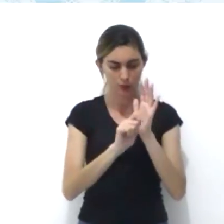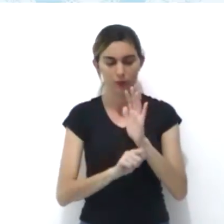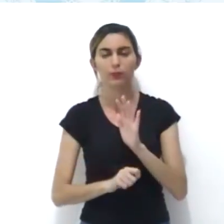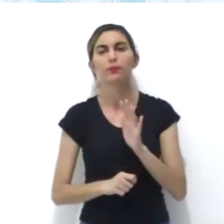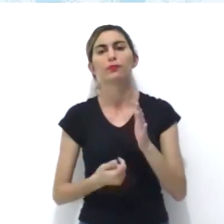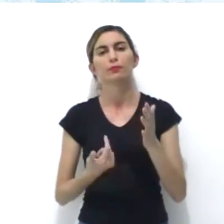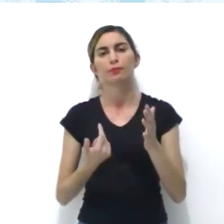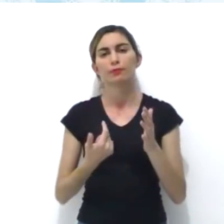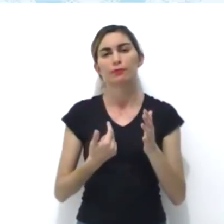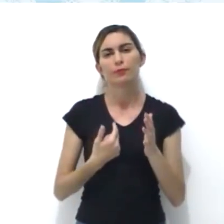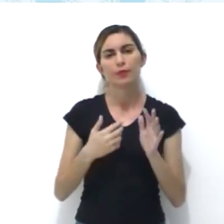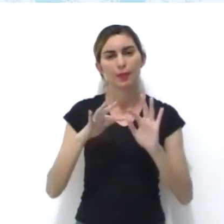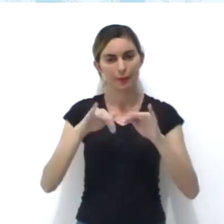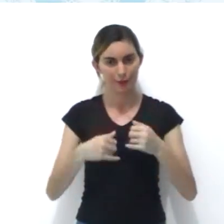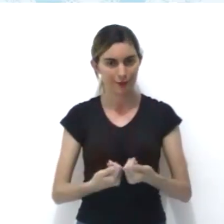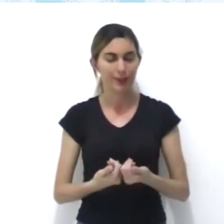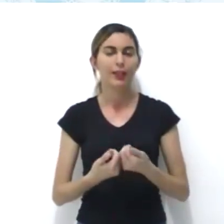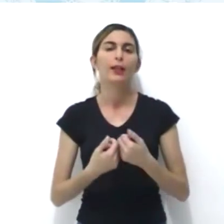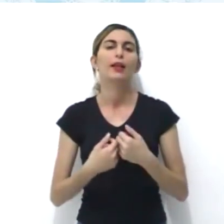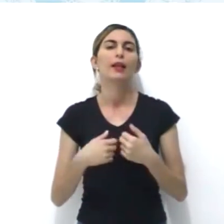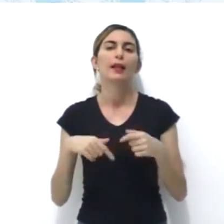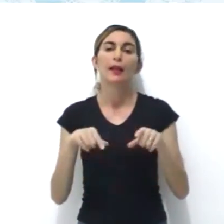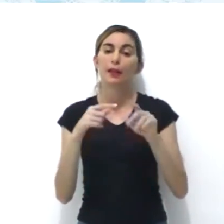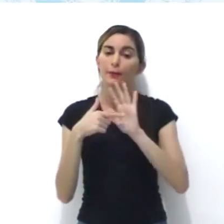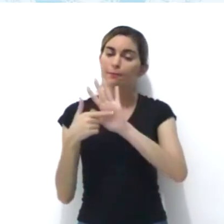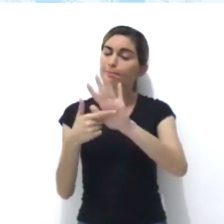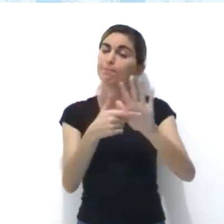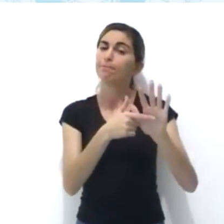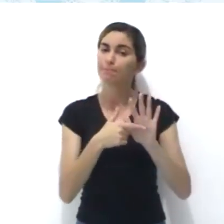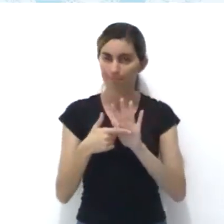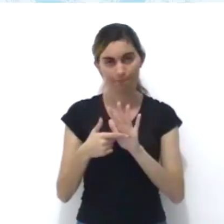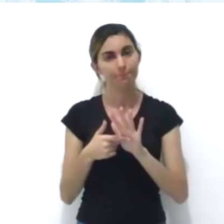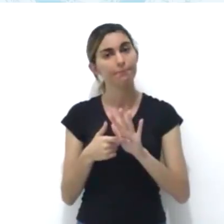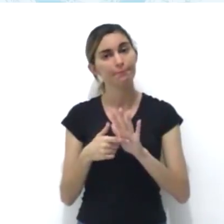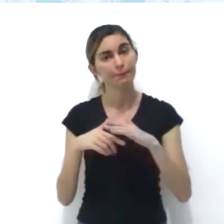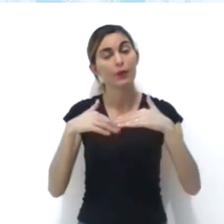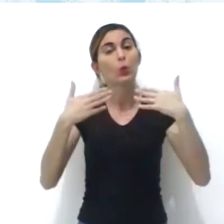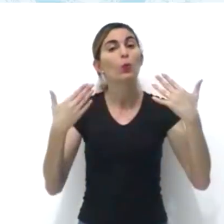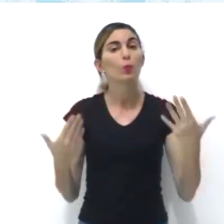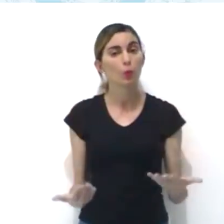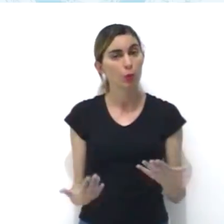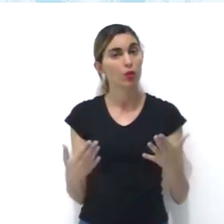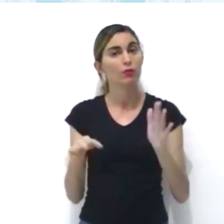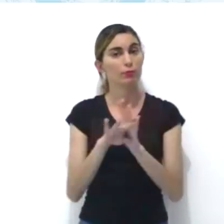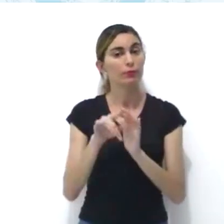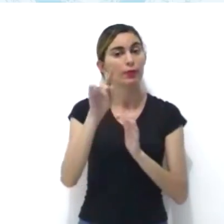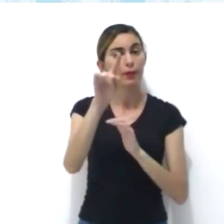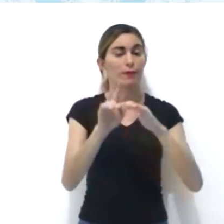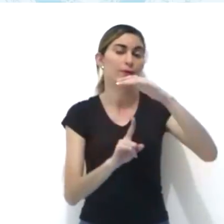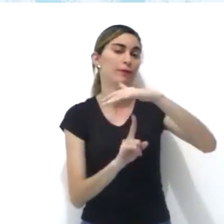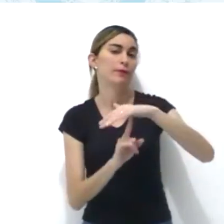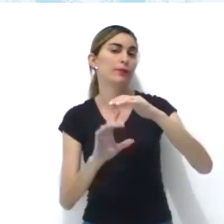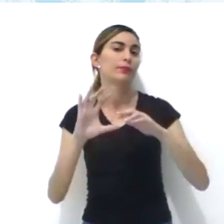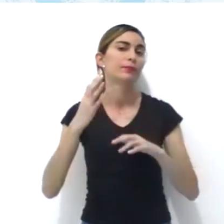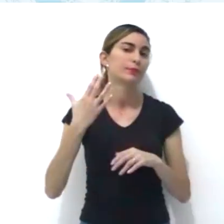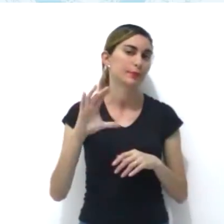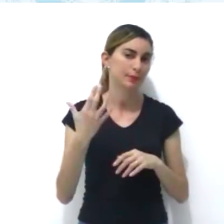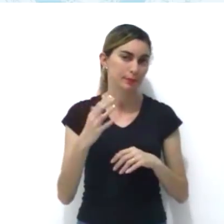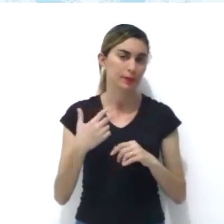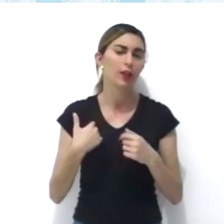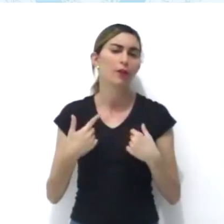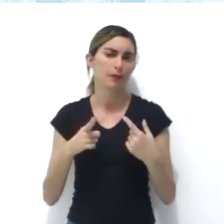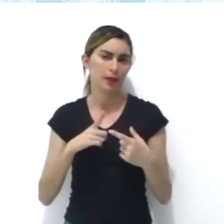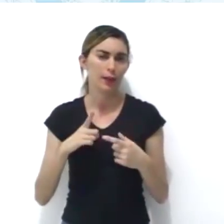recorrendo agora, né? A Hartmann e a Zimmermann. E ele vai apresentar isso. Então, quando ele chegar lá na feira